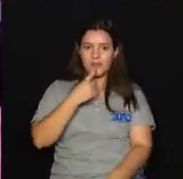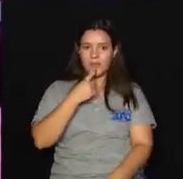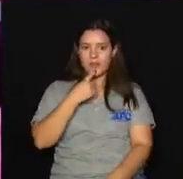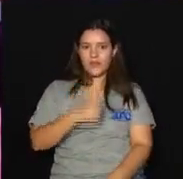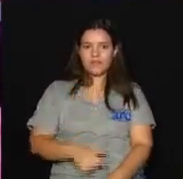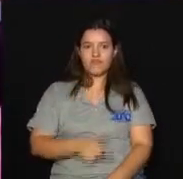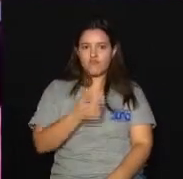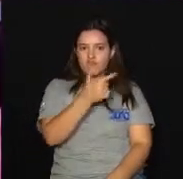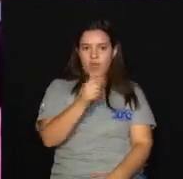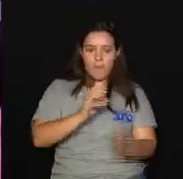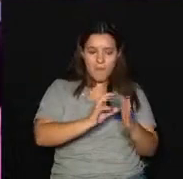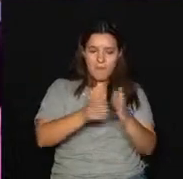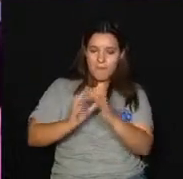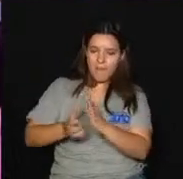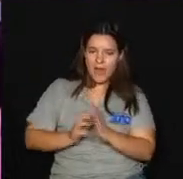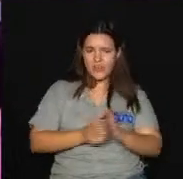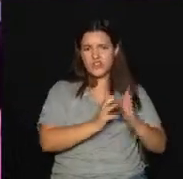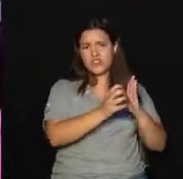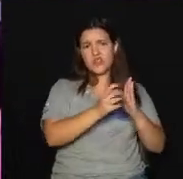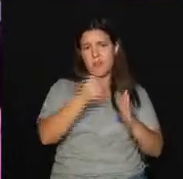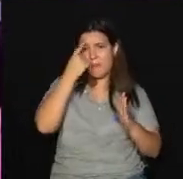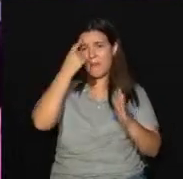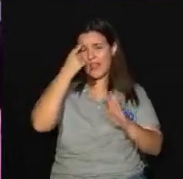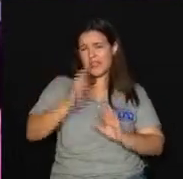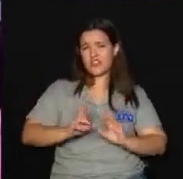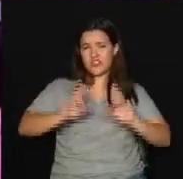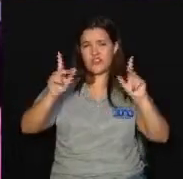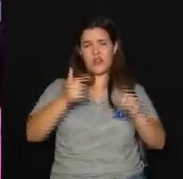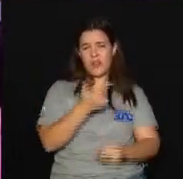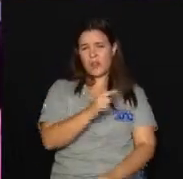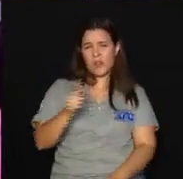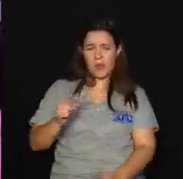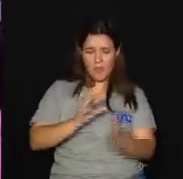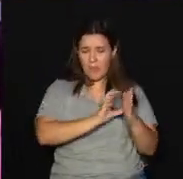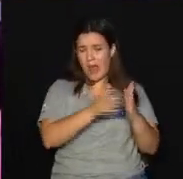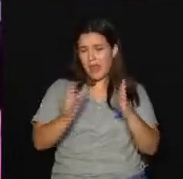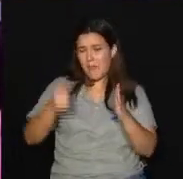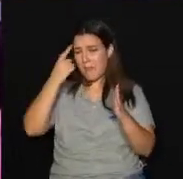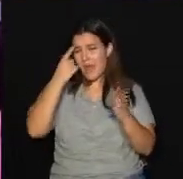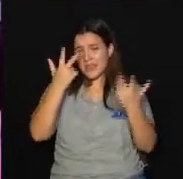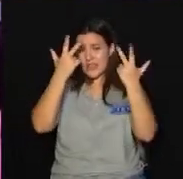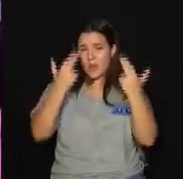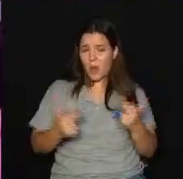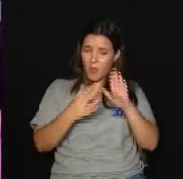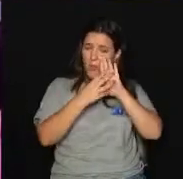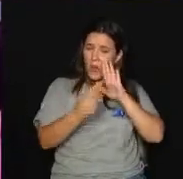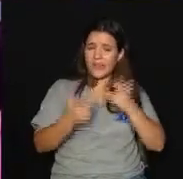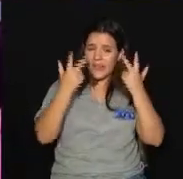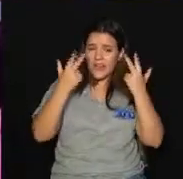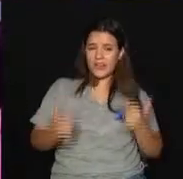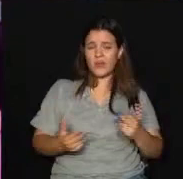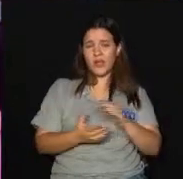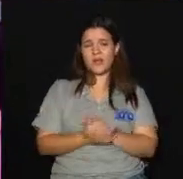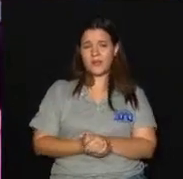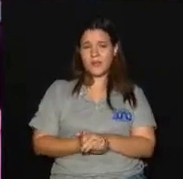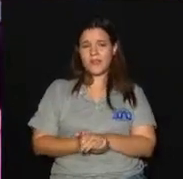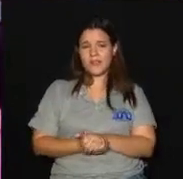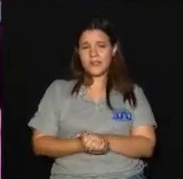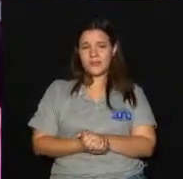divergência programática nem ideológica nesse campo. Quer dizer, esses partidos,